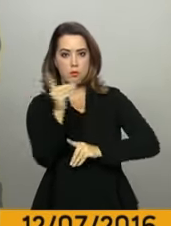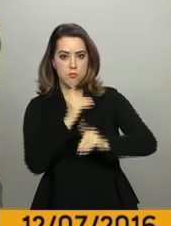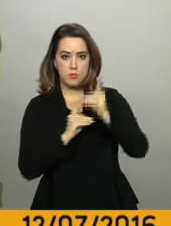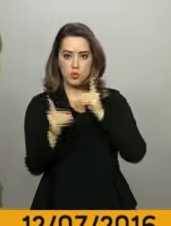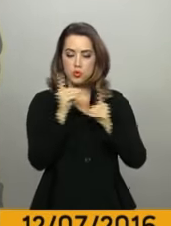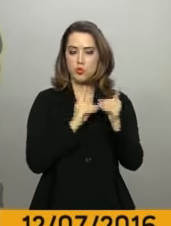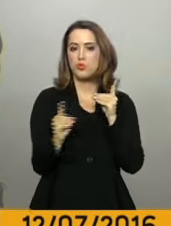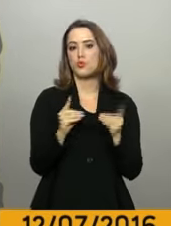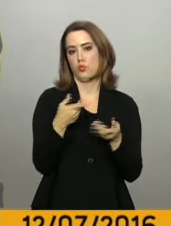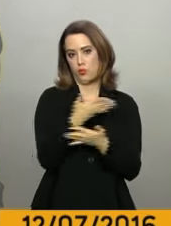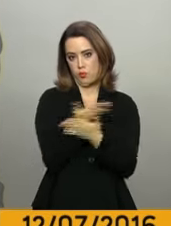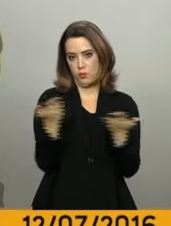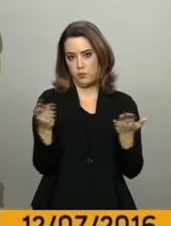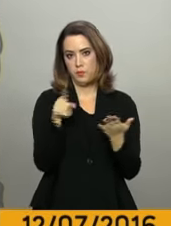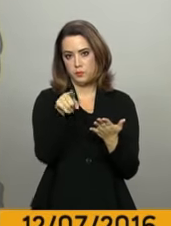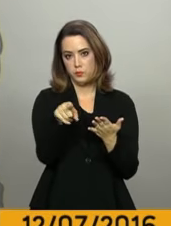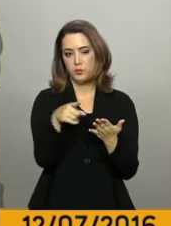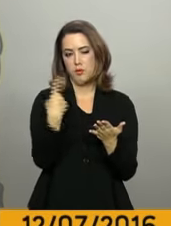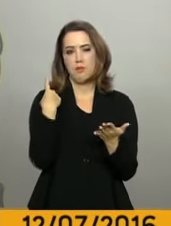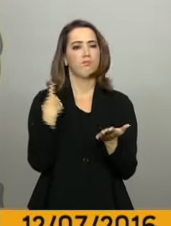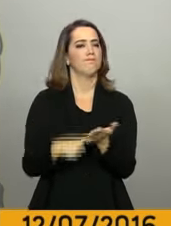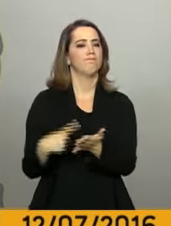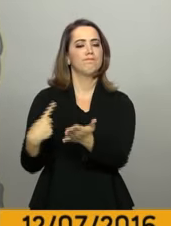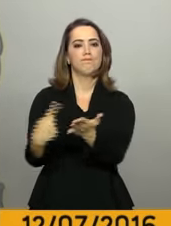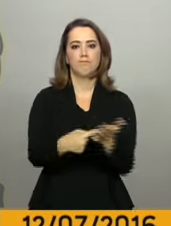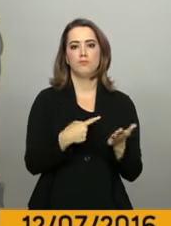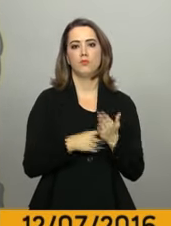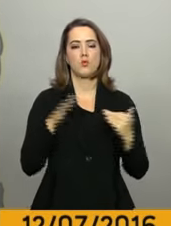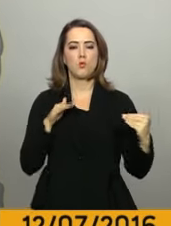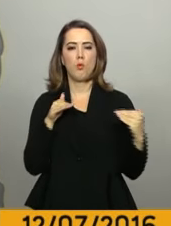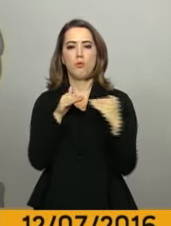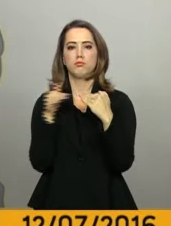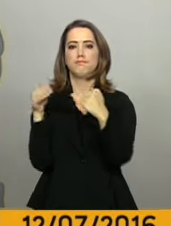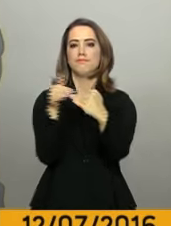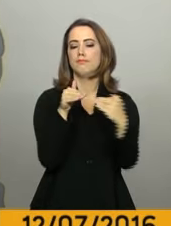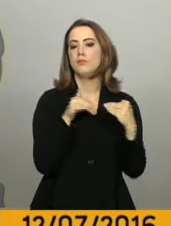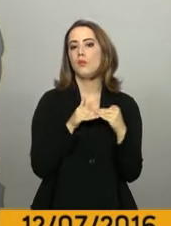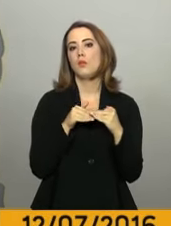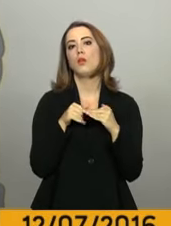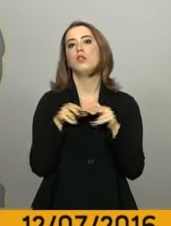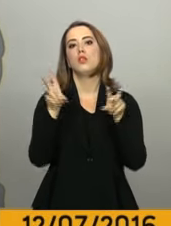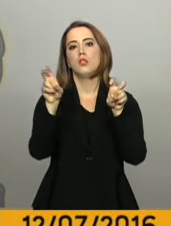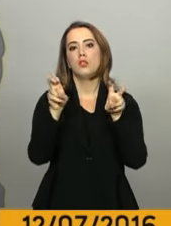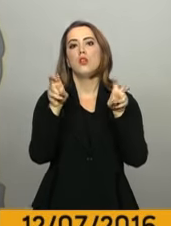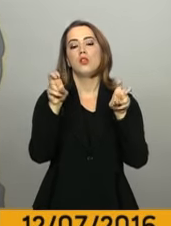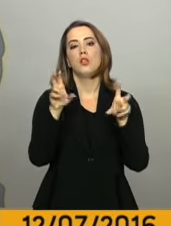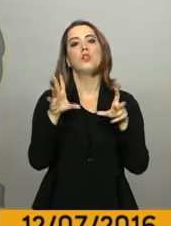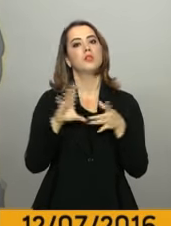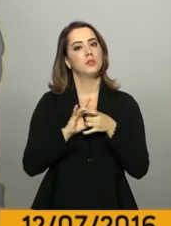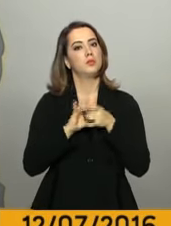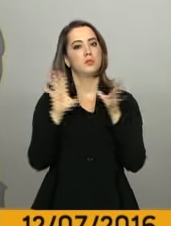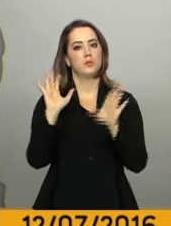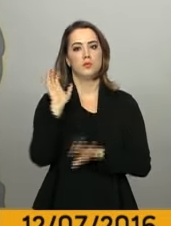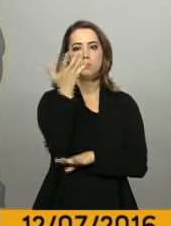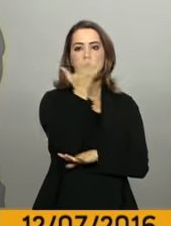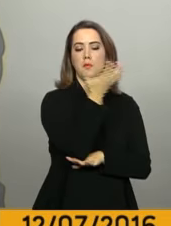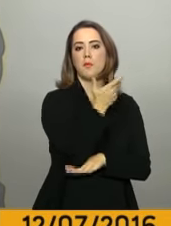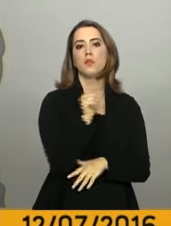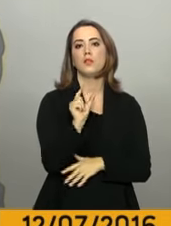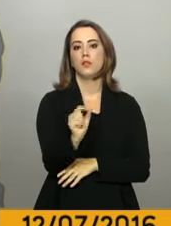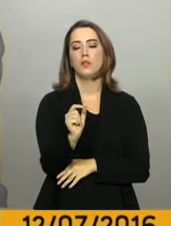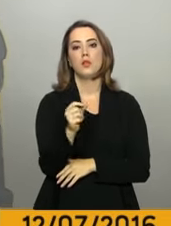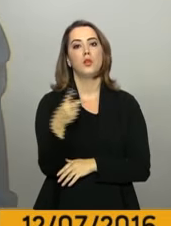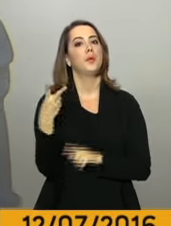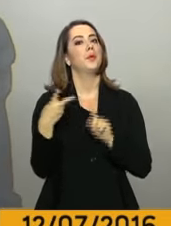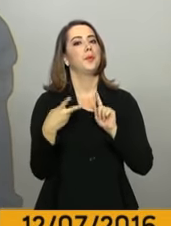pedi que ele o procurasse para que acertassem os ponteiros relativamente ao tema do licenciamento ambiental porque aí há